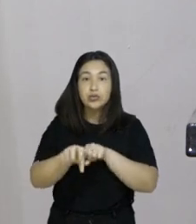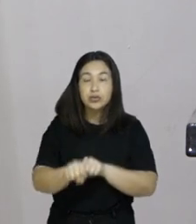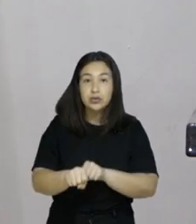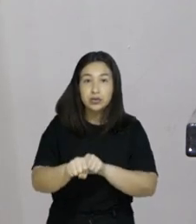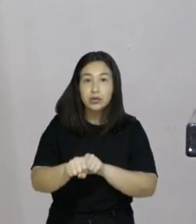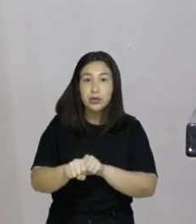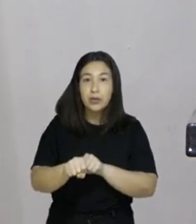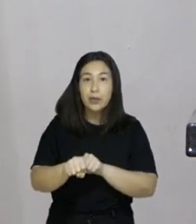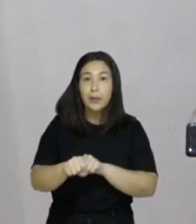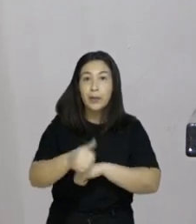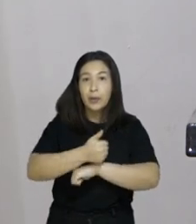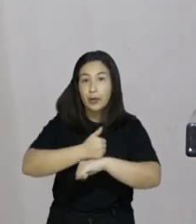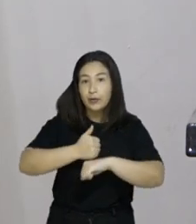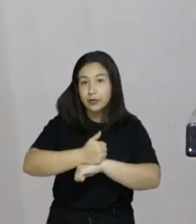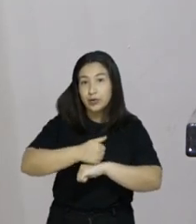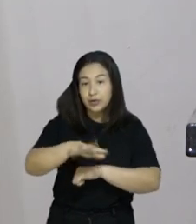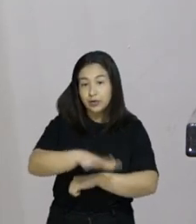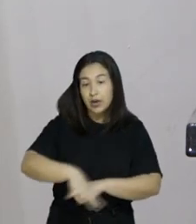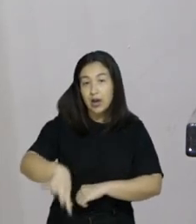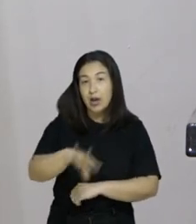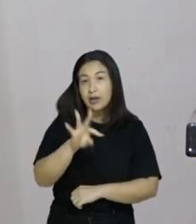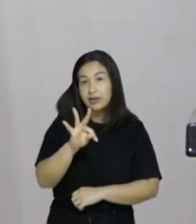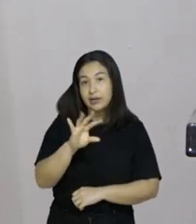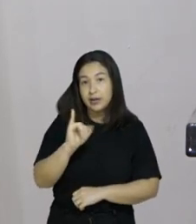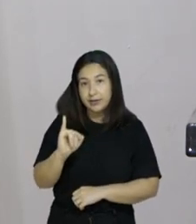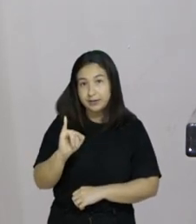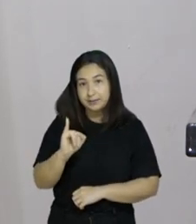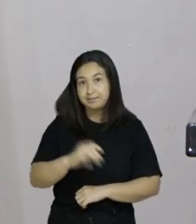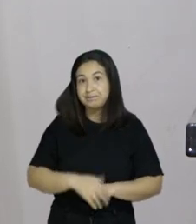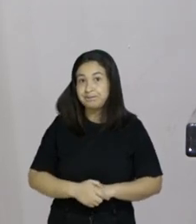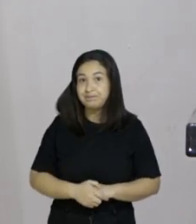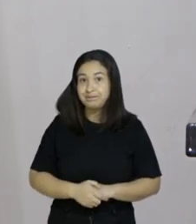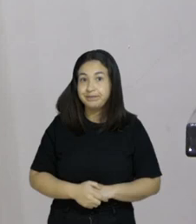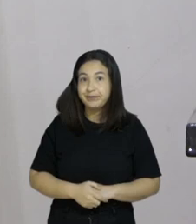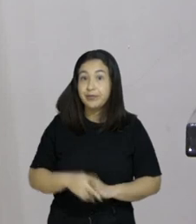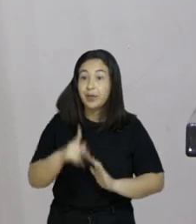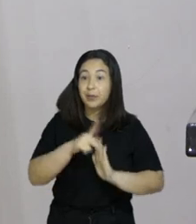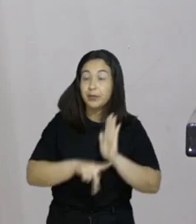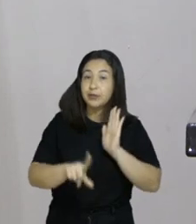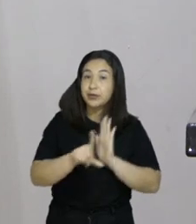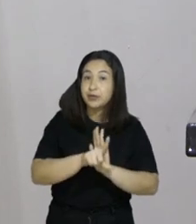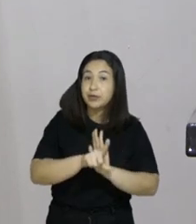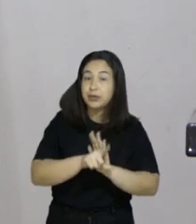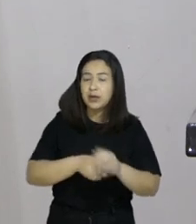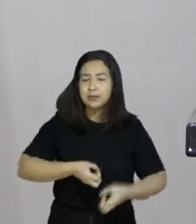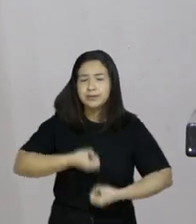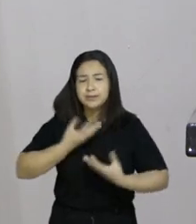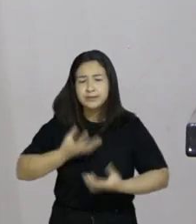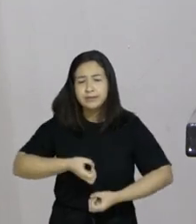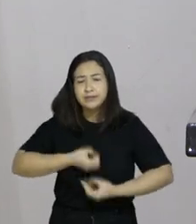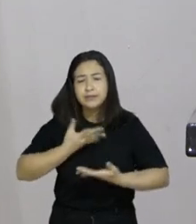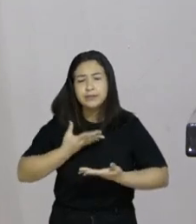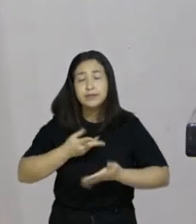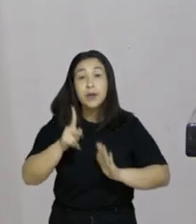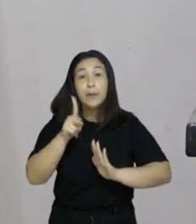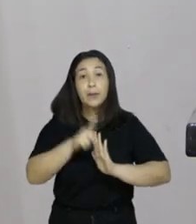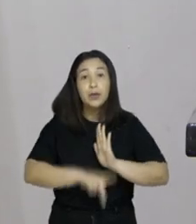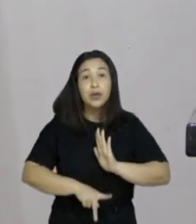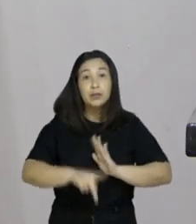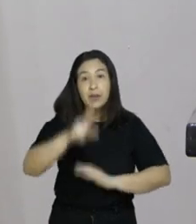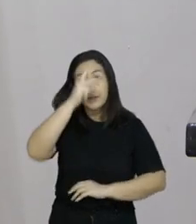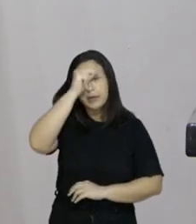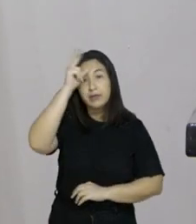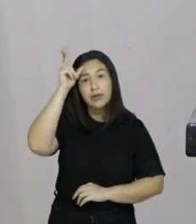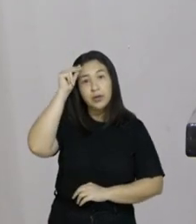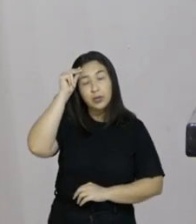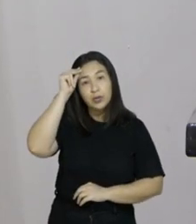profissionais da área de tecnologia. Este projeto de lei foi inspirado em um programa da Prefeitura Municipal